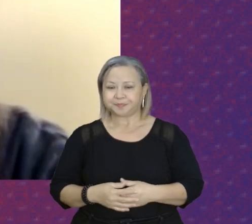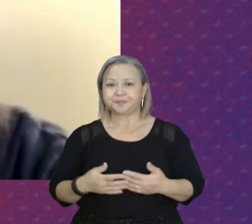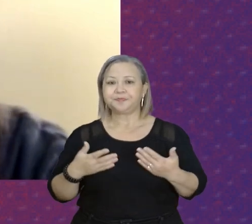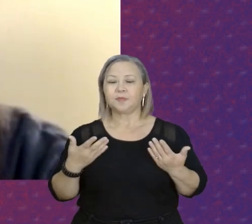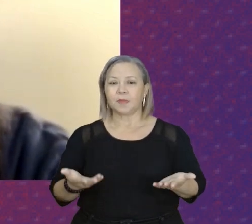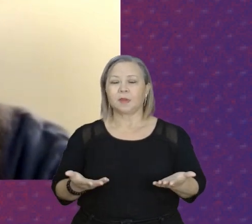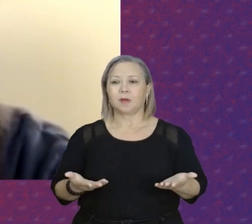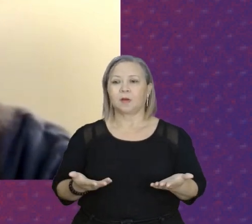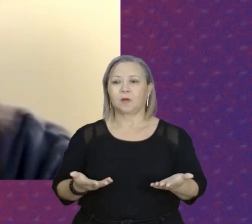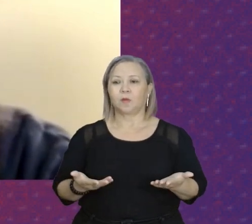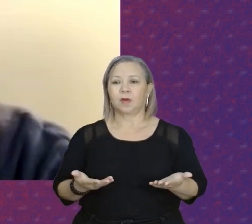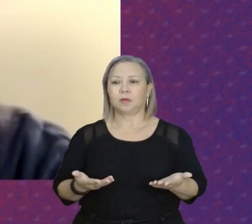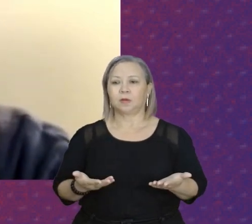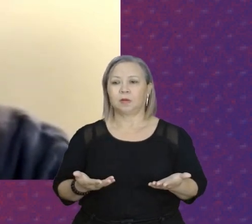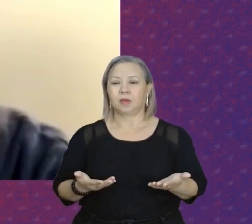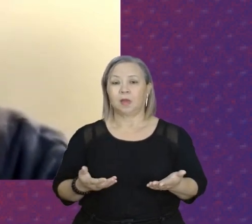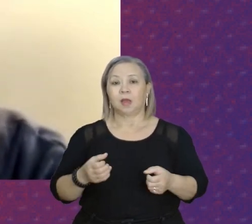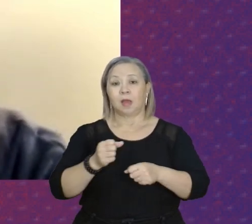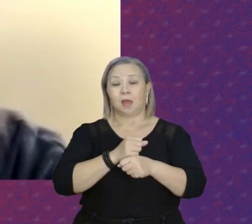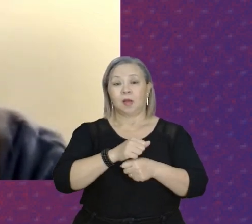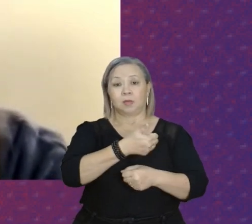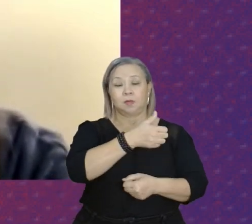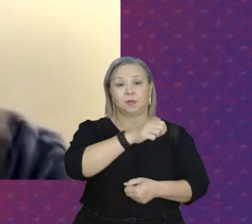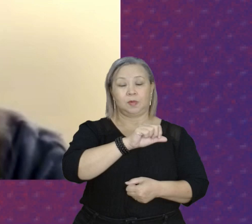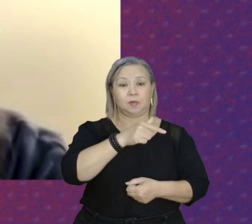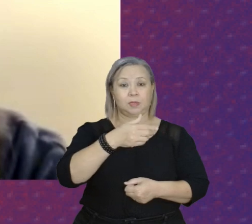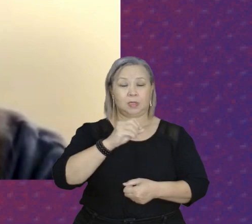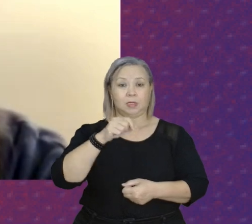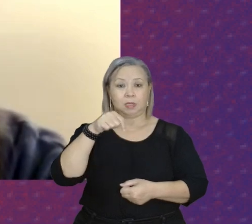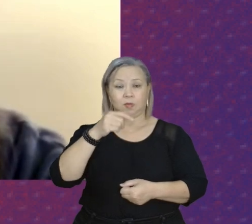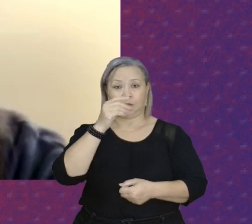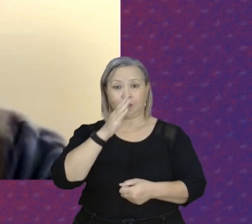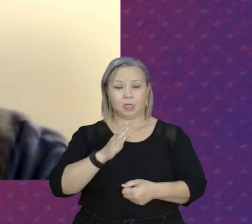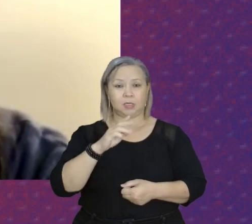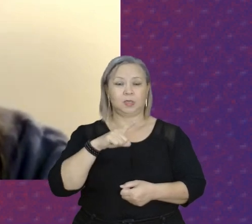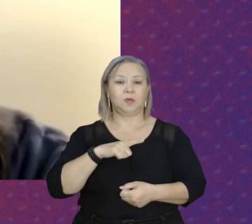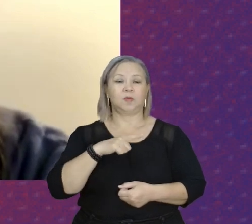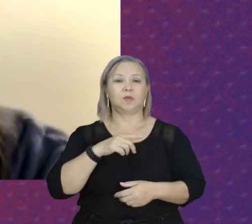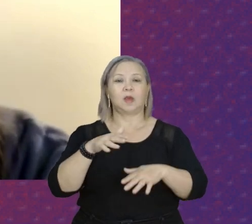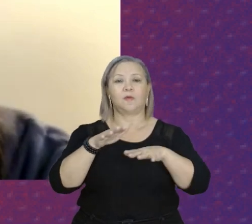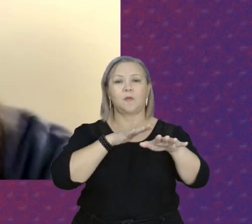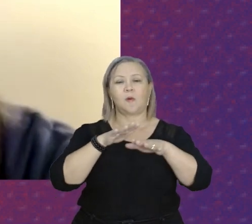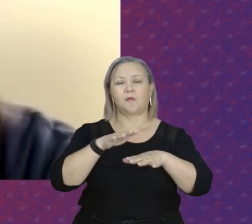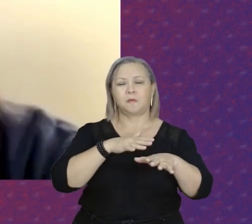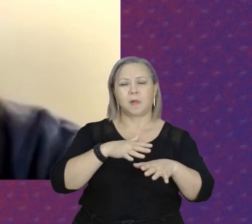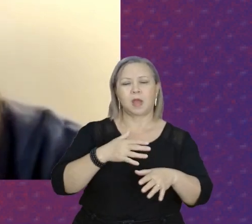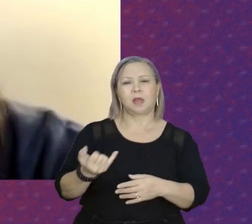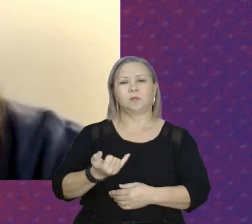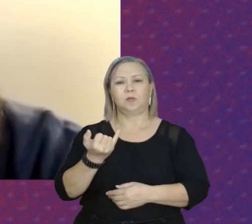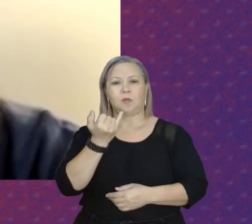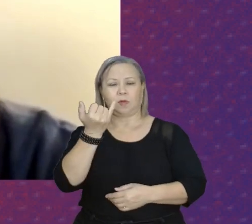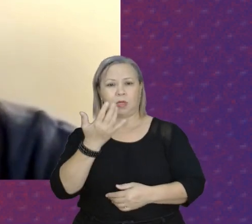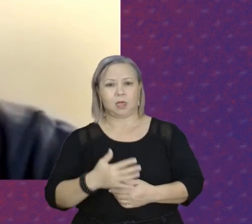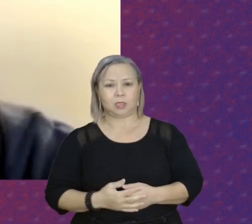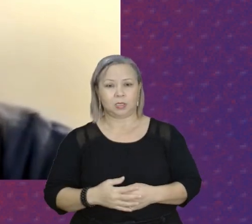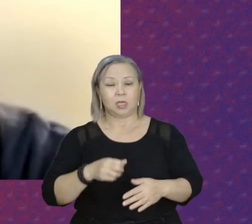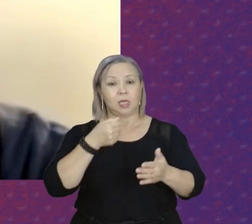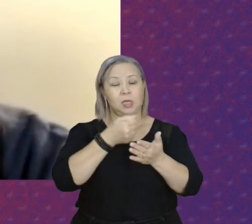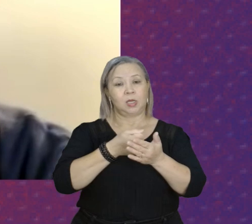quando, nos anos 70, né, aqui no Brasil, teve um movimento grande de luta